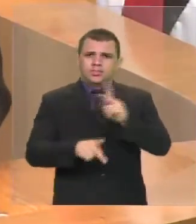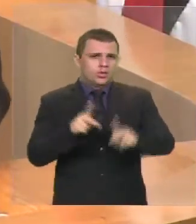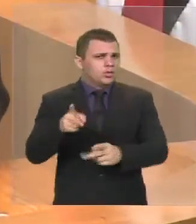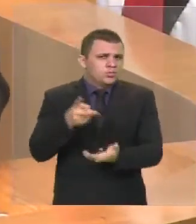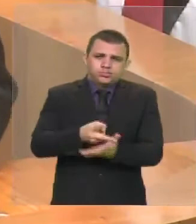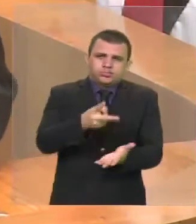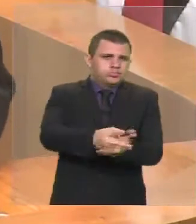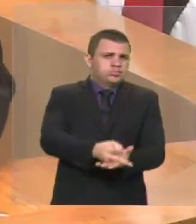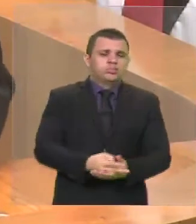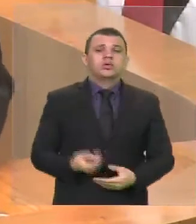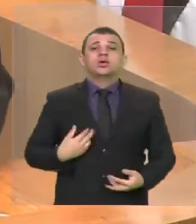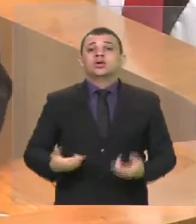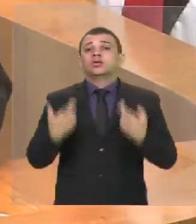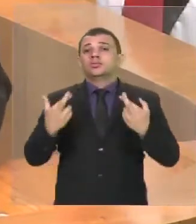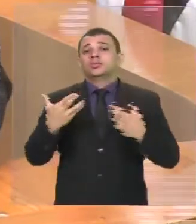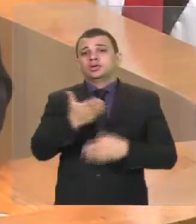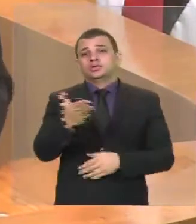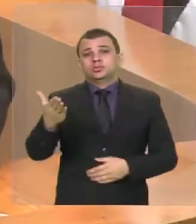como aqui já falei,